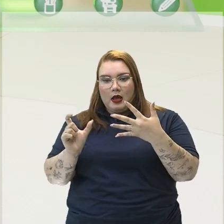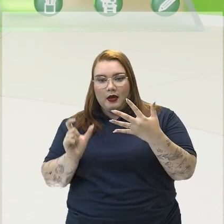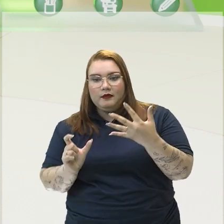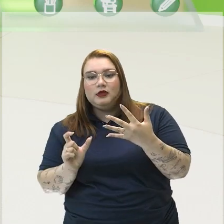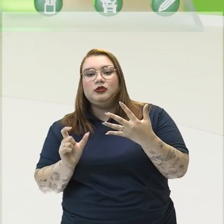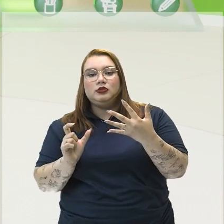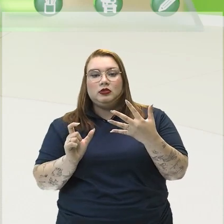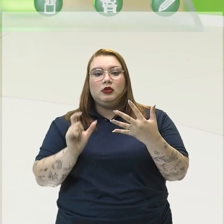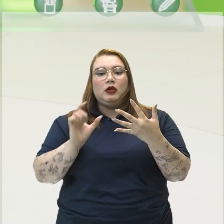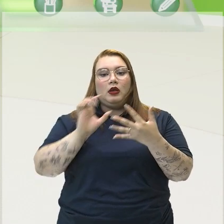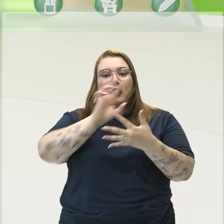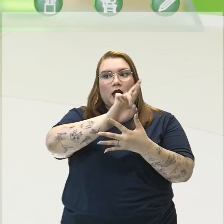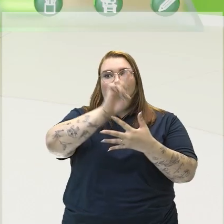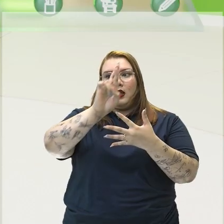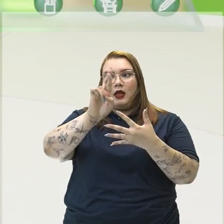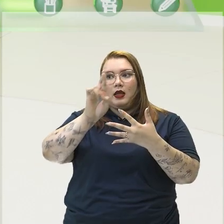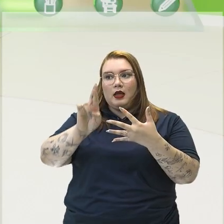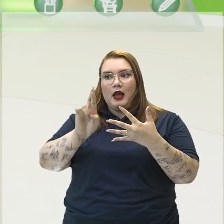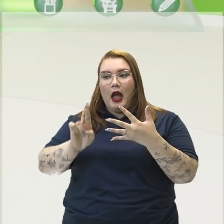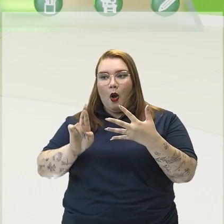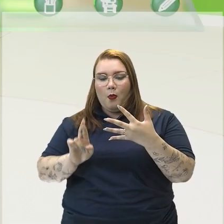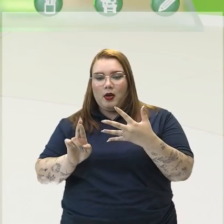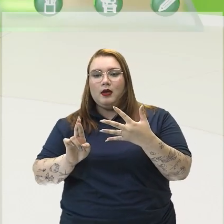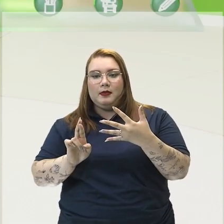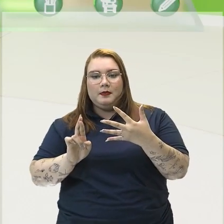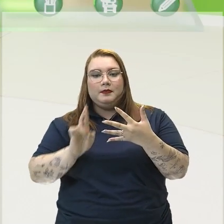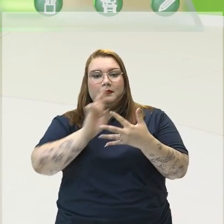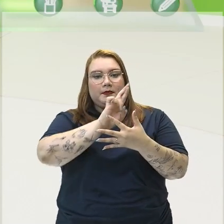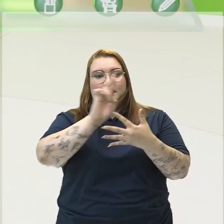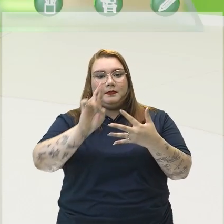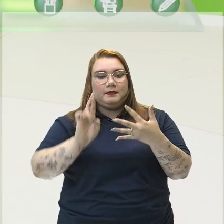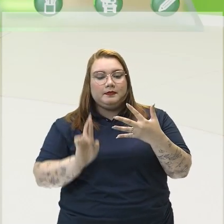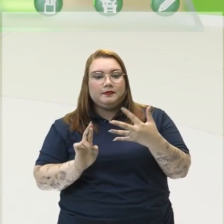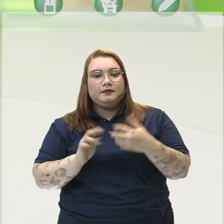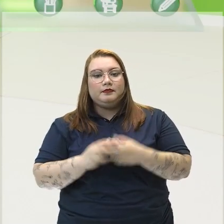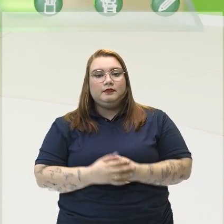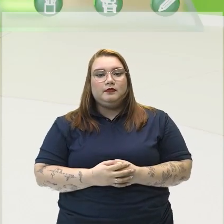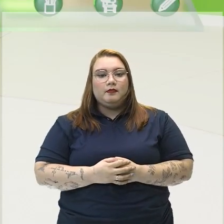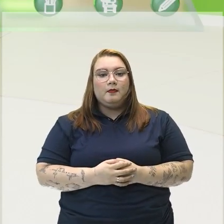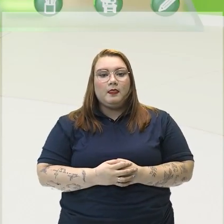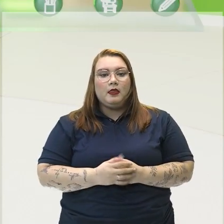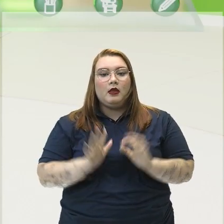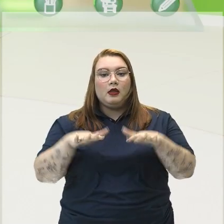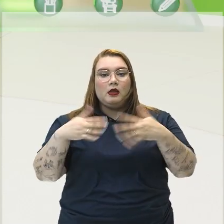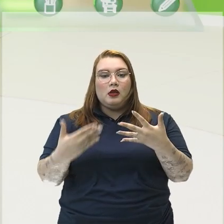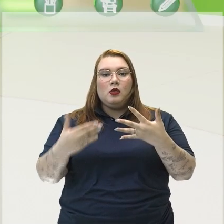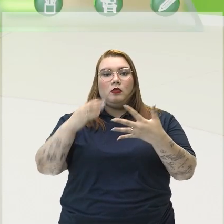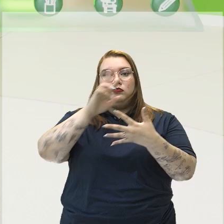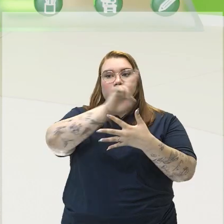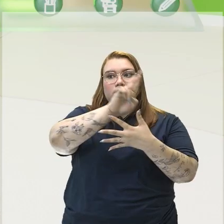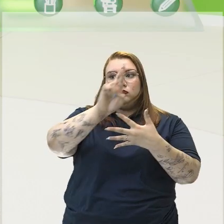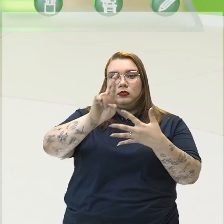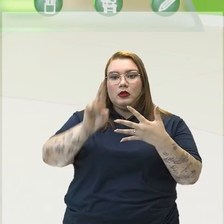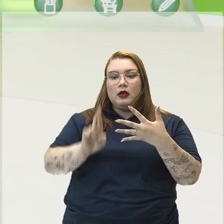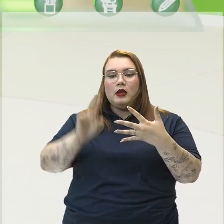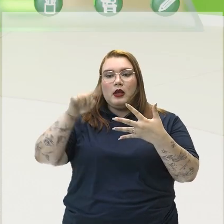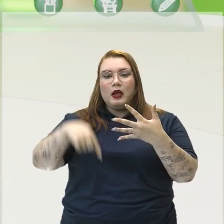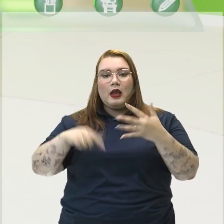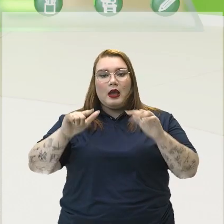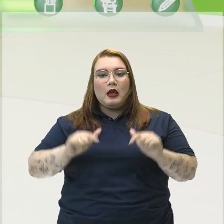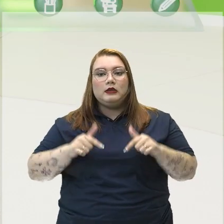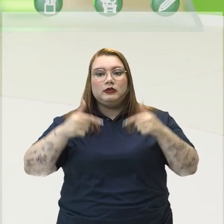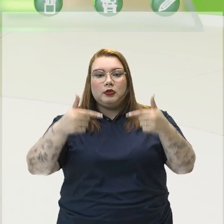delas começa com R, por isso que são 5 R's. E aqui, os 5 R's, eles são atitudes que